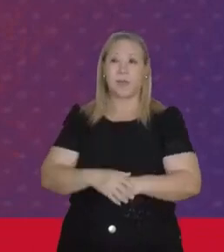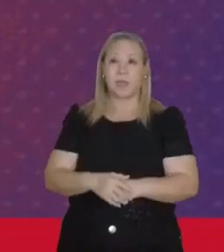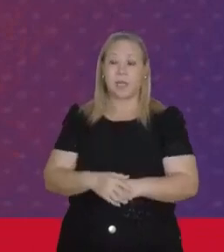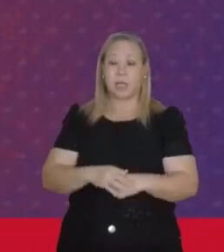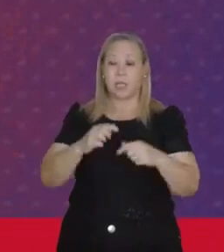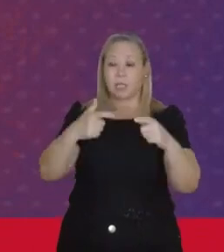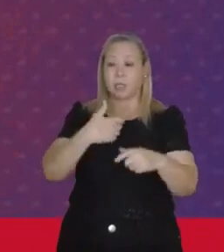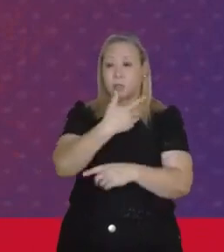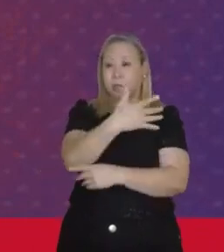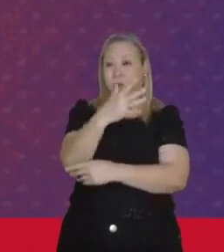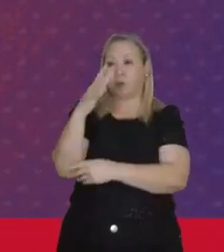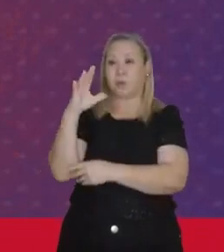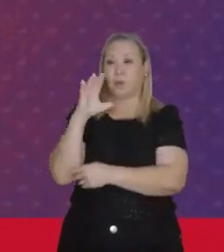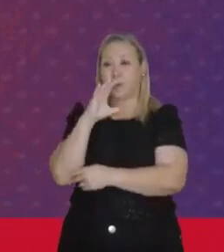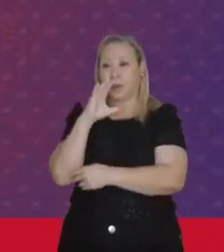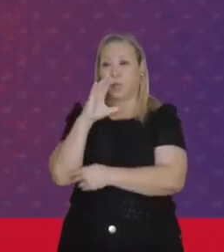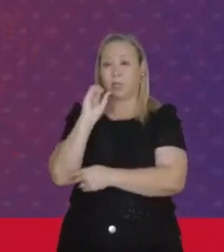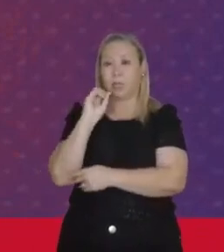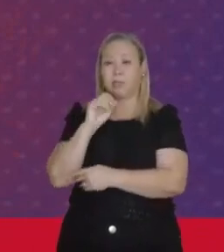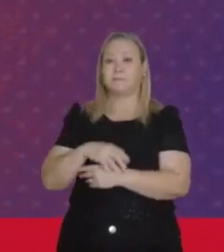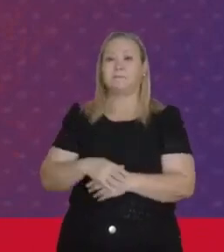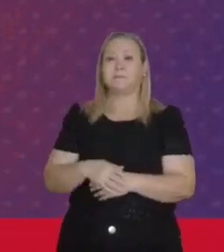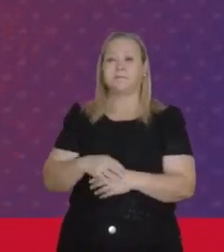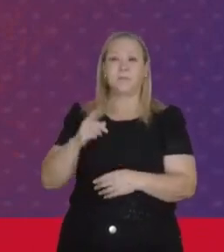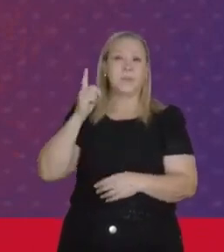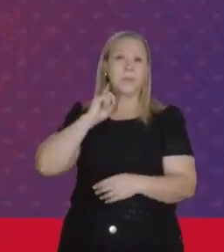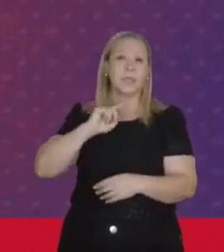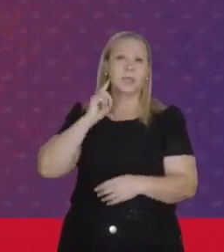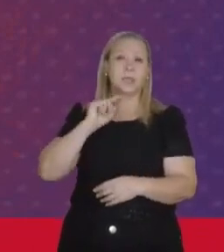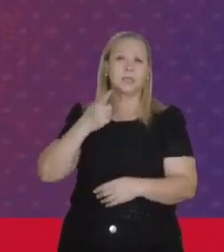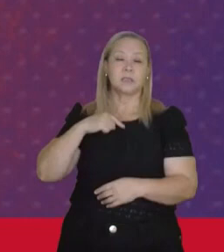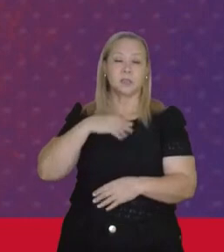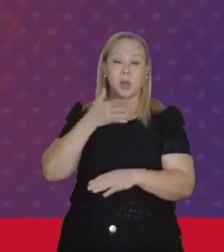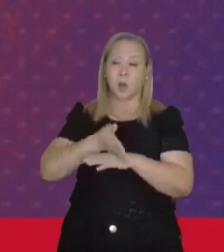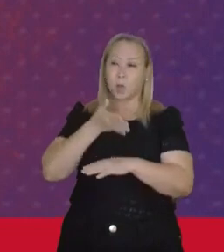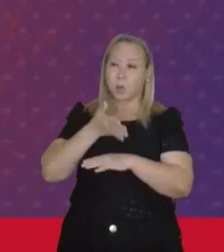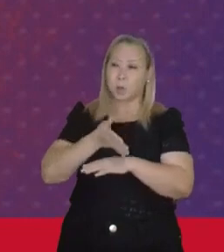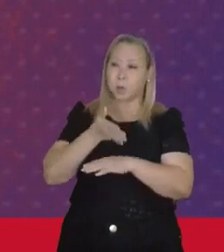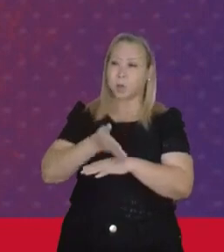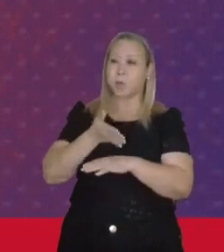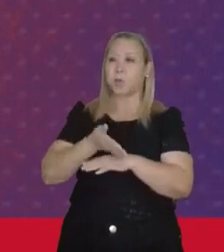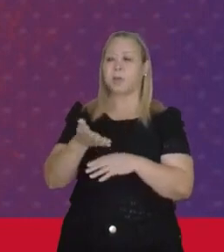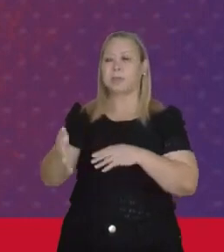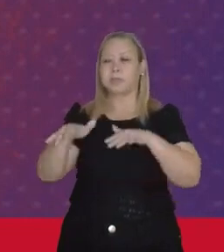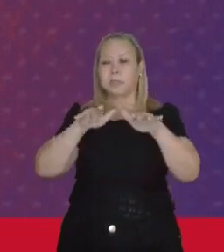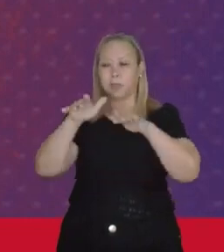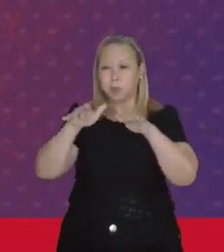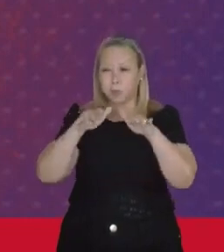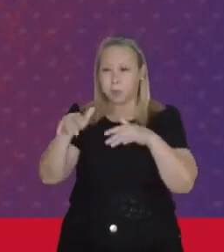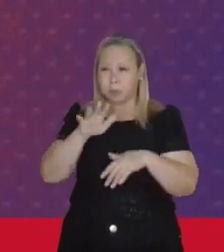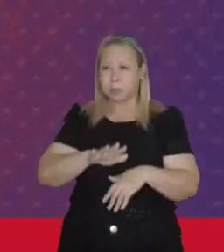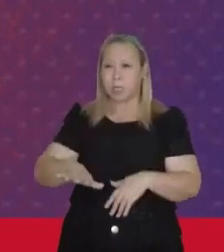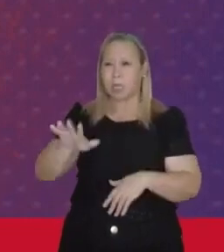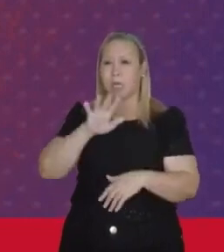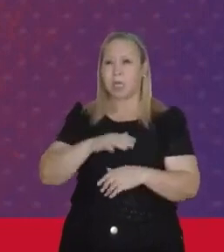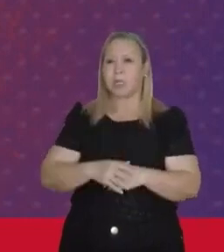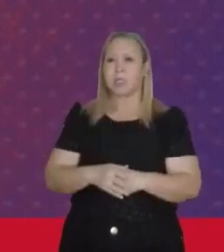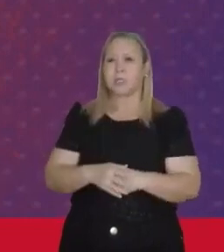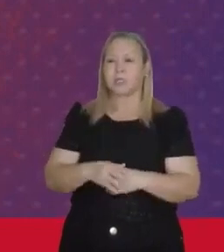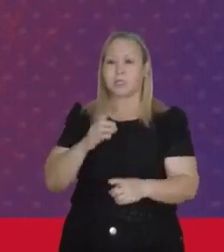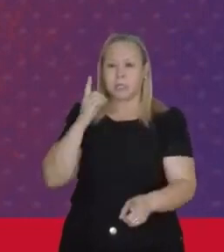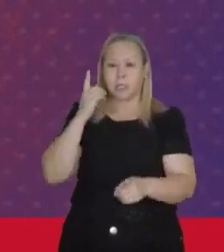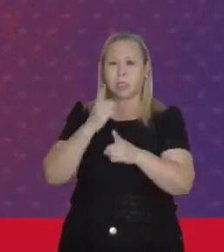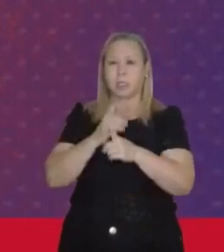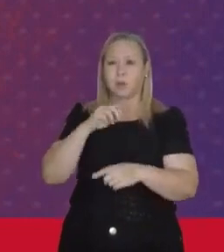do Ambiente, né, a ANDA, em Minas Gerais, eu participava e a gente mobilizava contra nuclear,